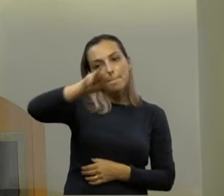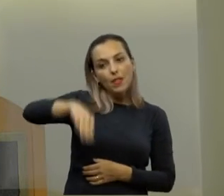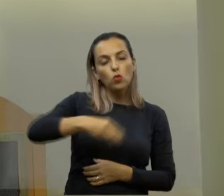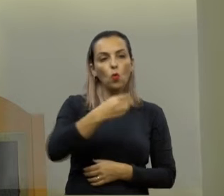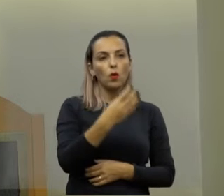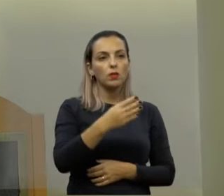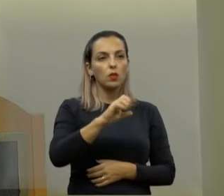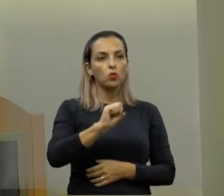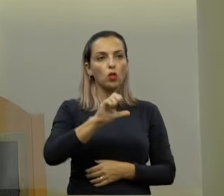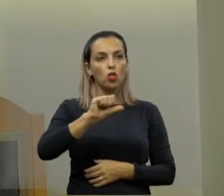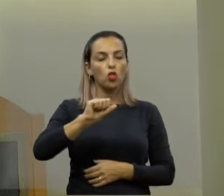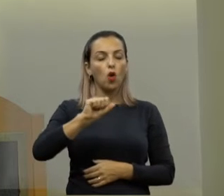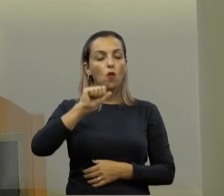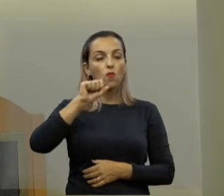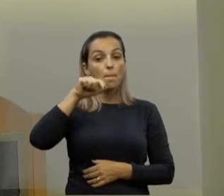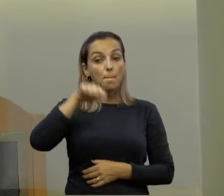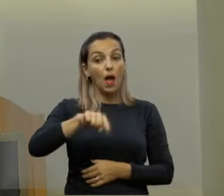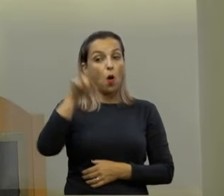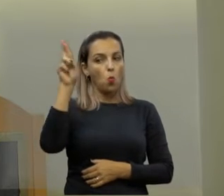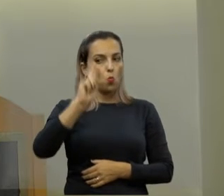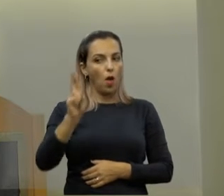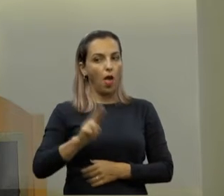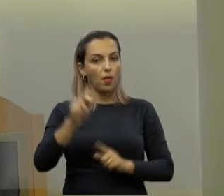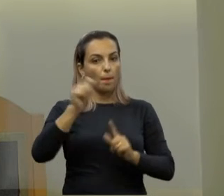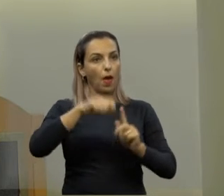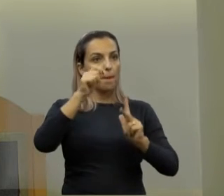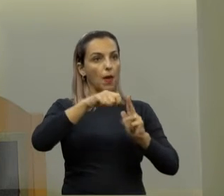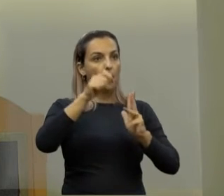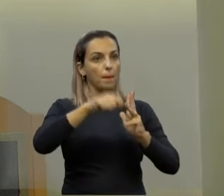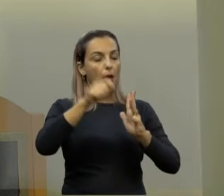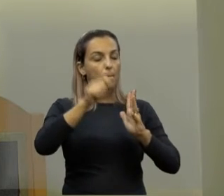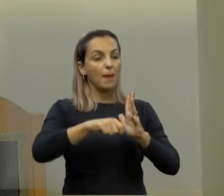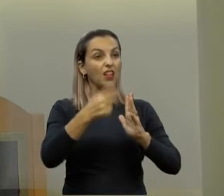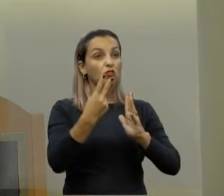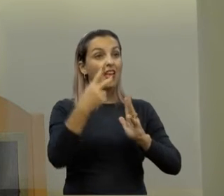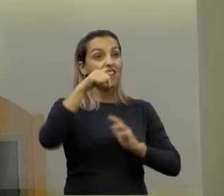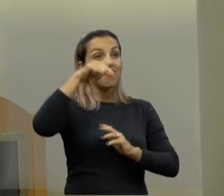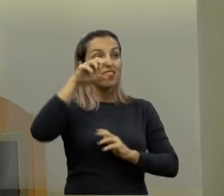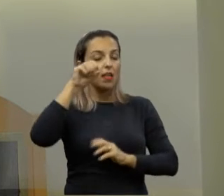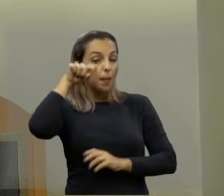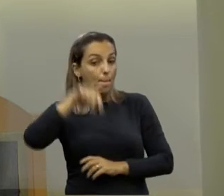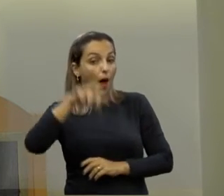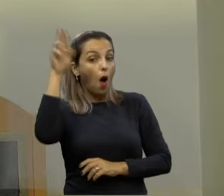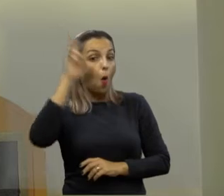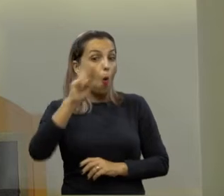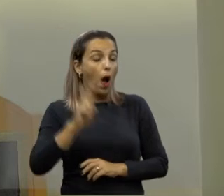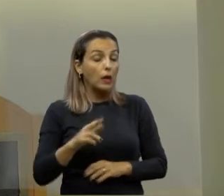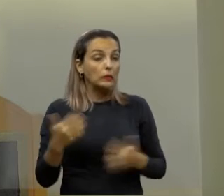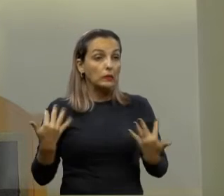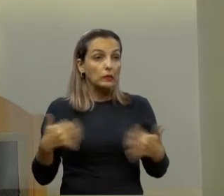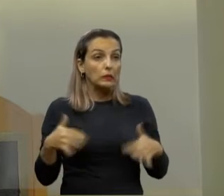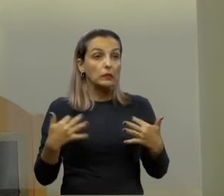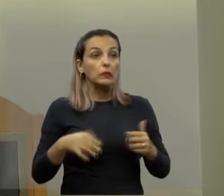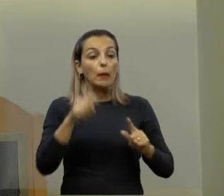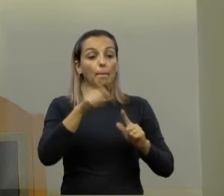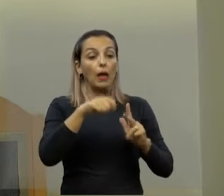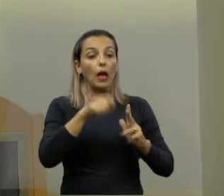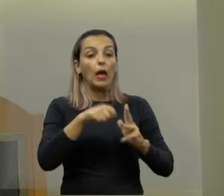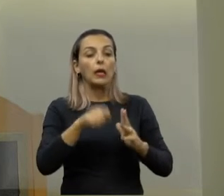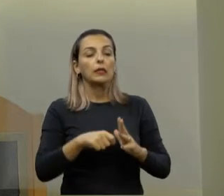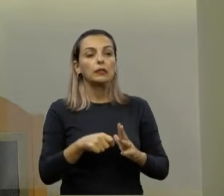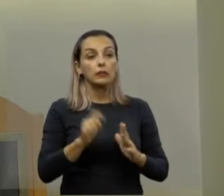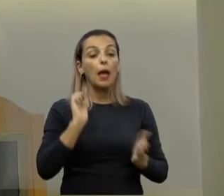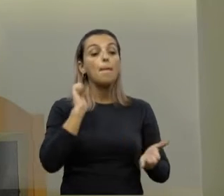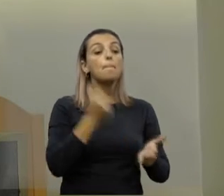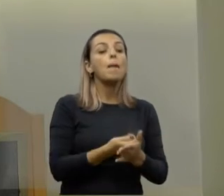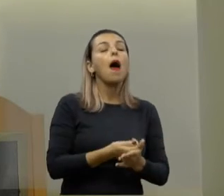489 r$ 190 sabe quanto que dá por mês 270 1432 e 50